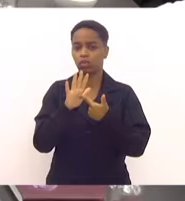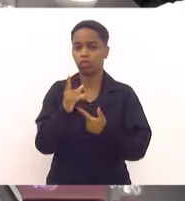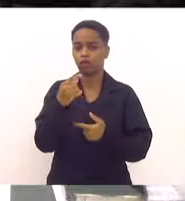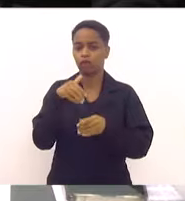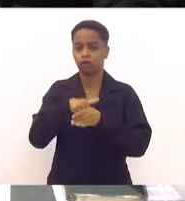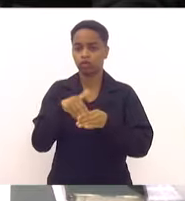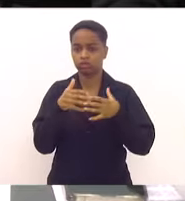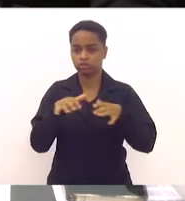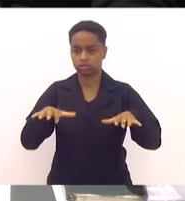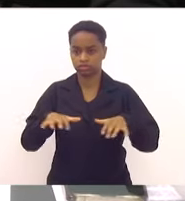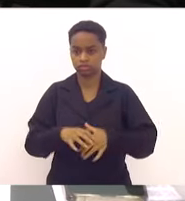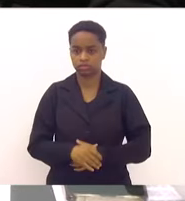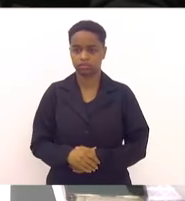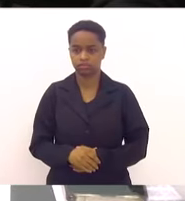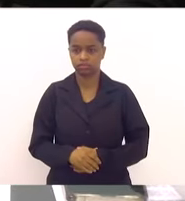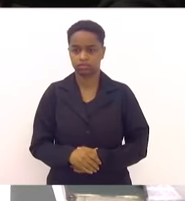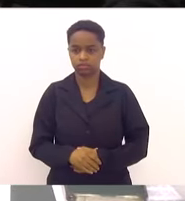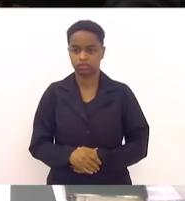voto divergente.